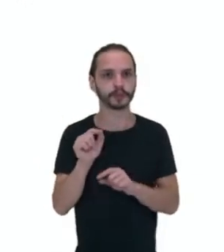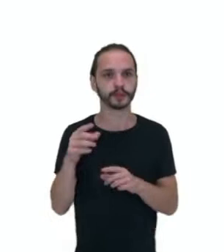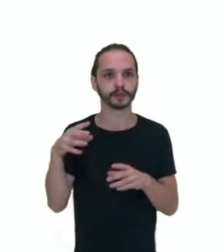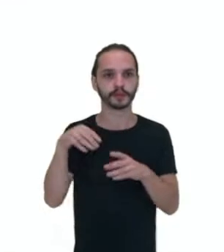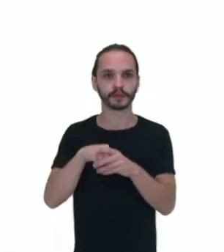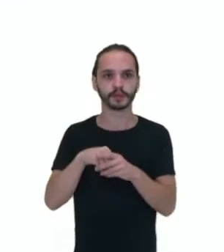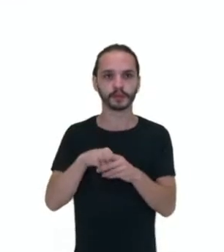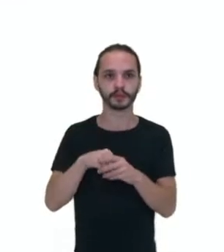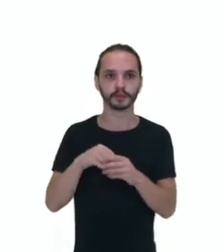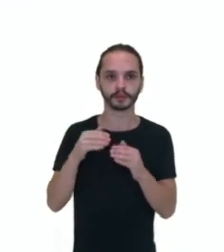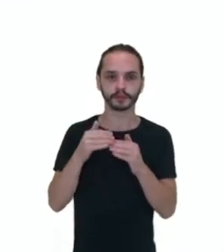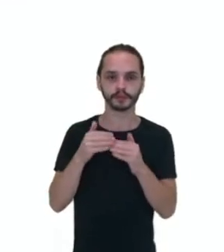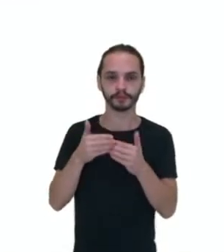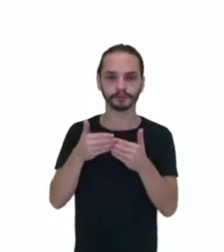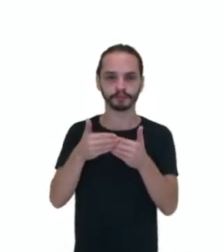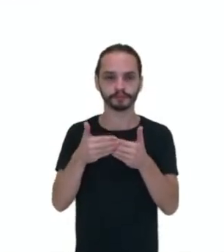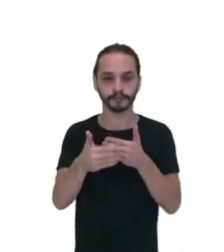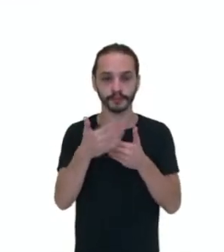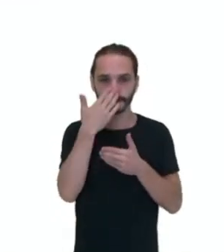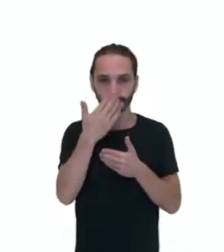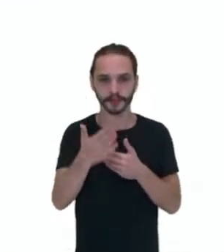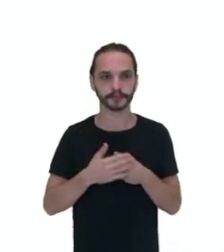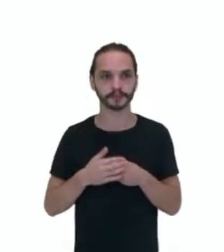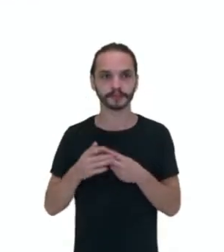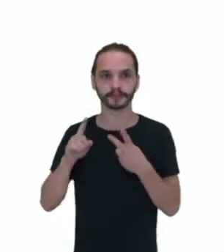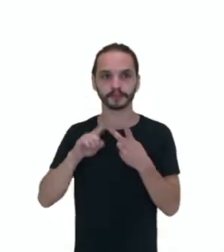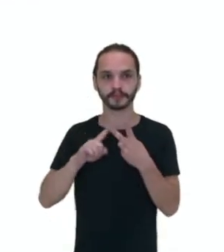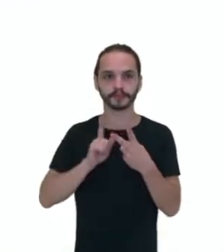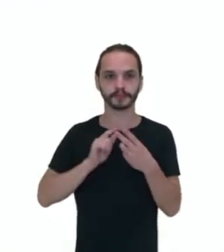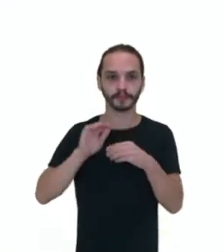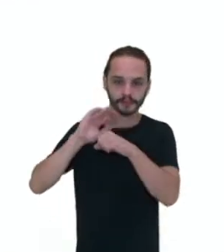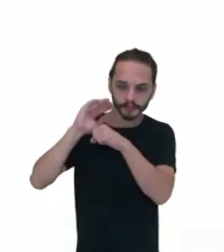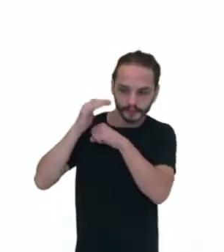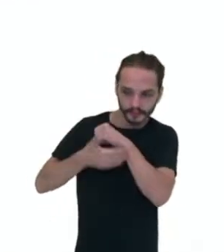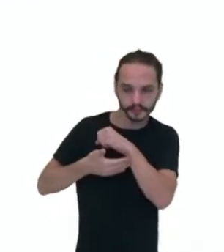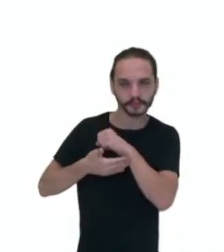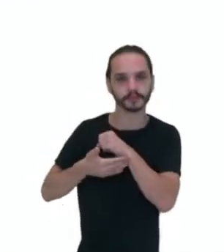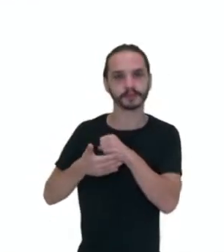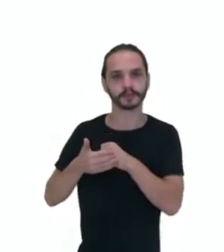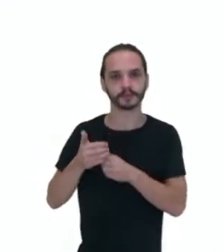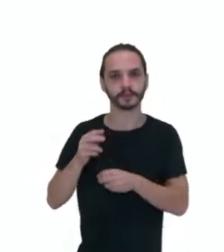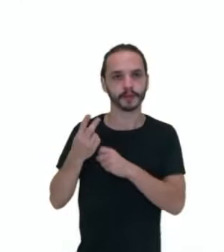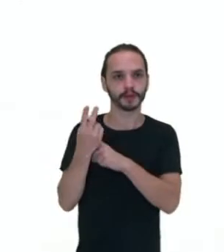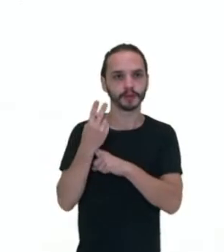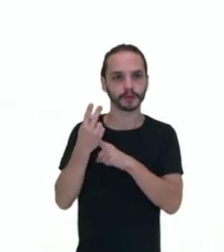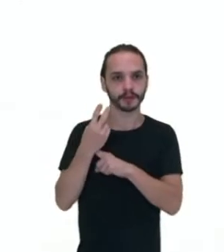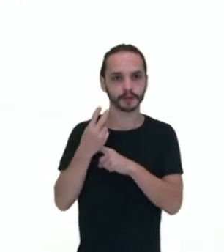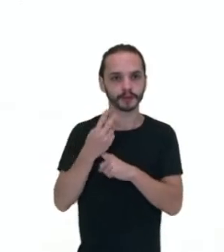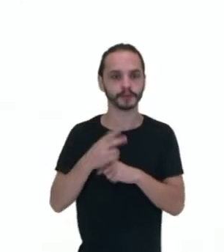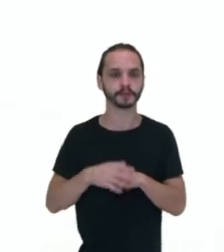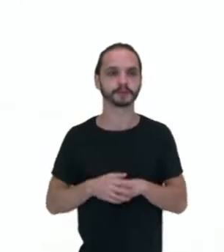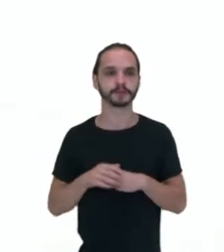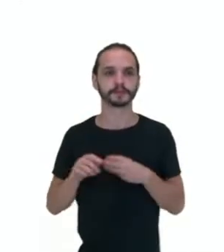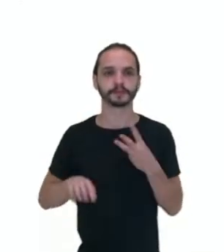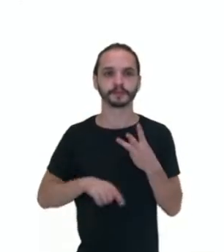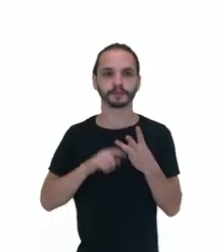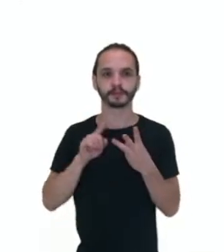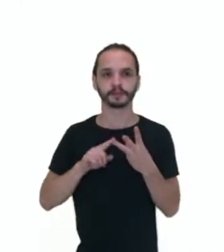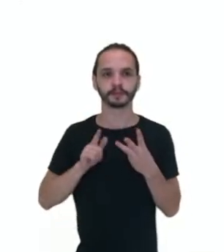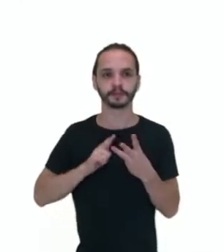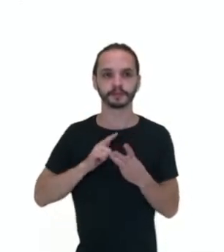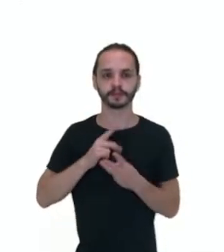célula. São portadoras de uma carapaça protetora formada de sílica. São dotadas de